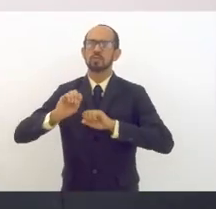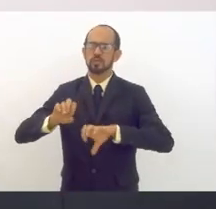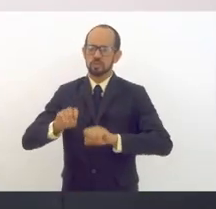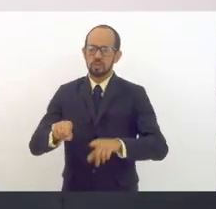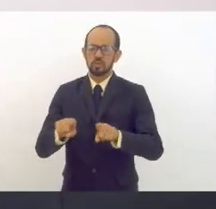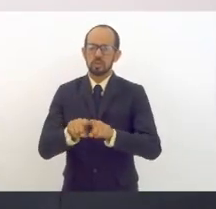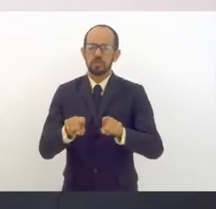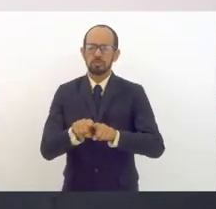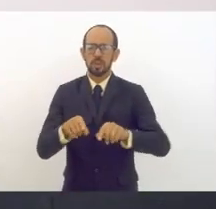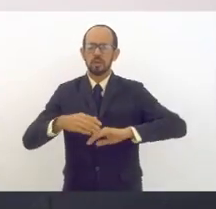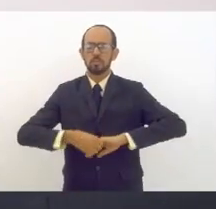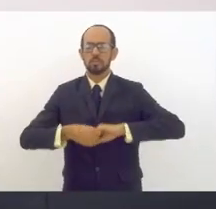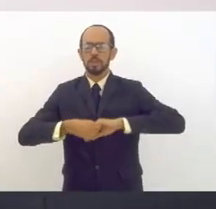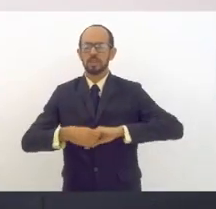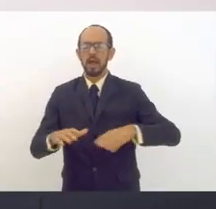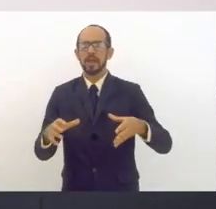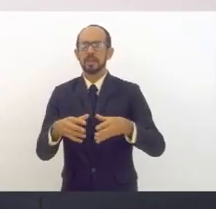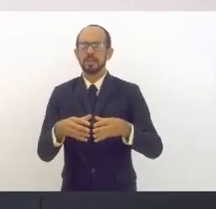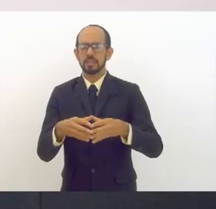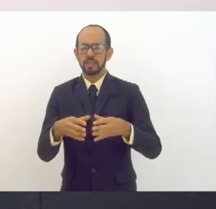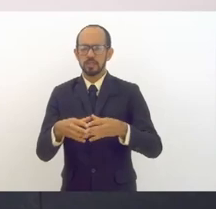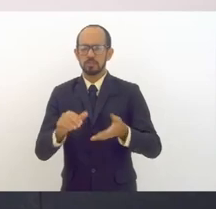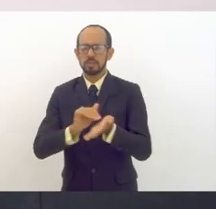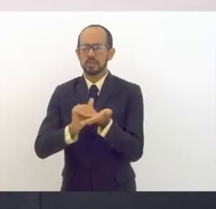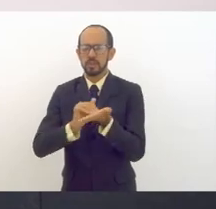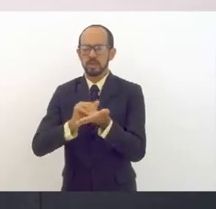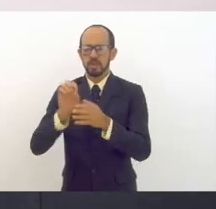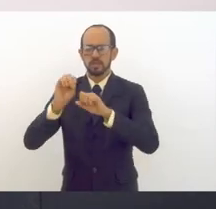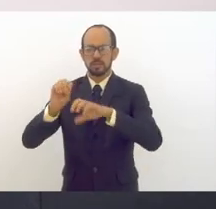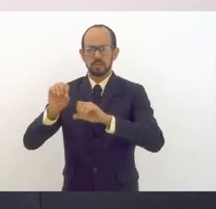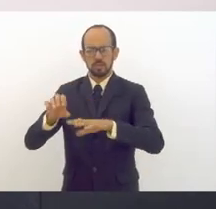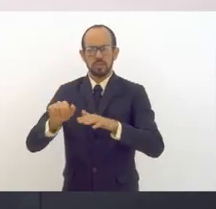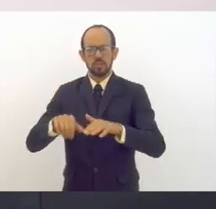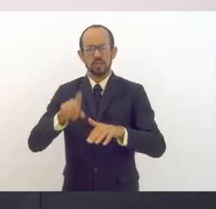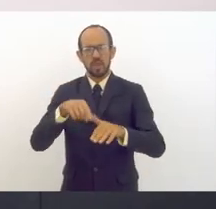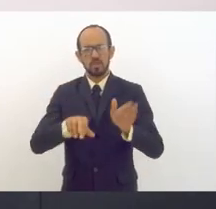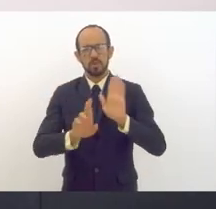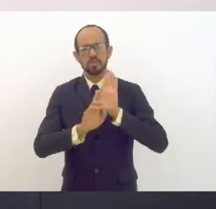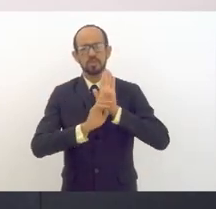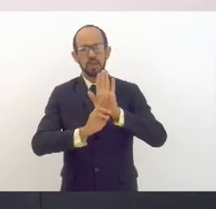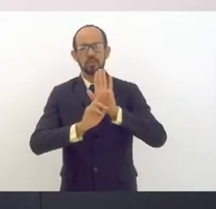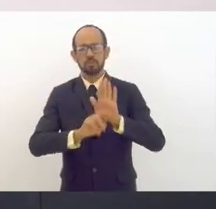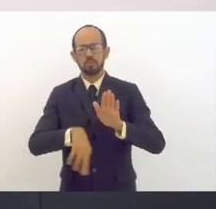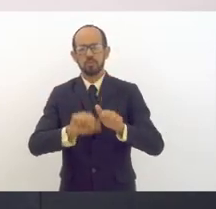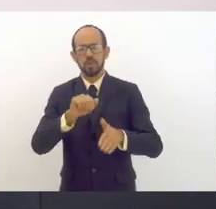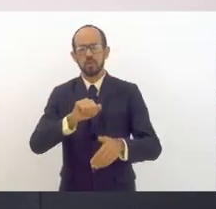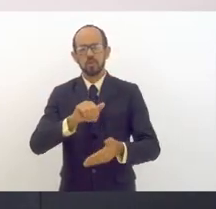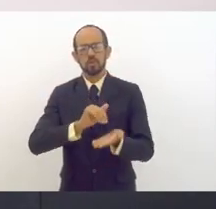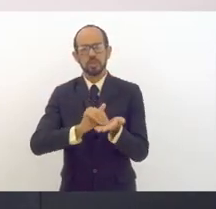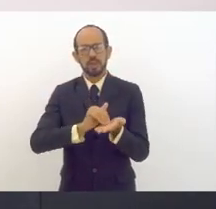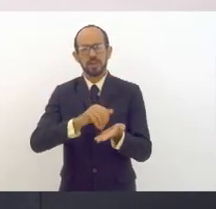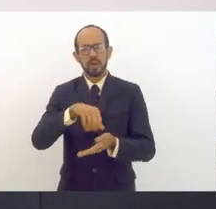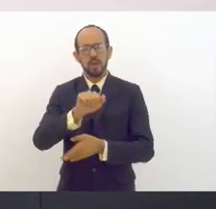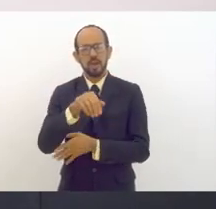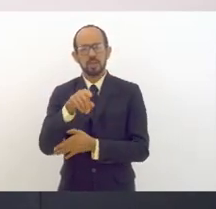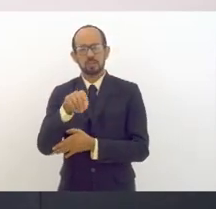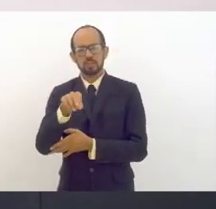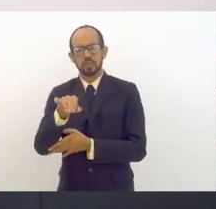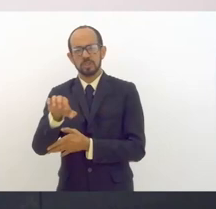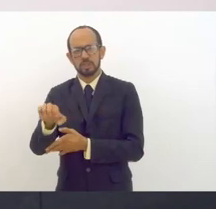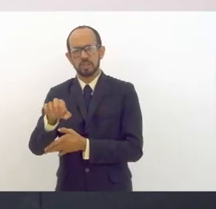igualmente a equipe da SEDUC, na figura do secretário Alexandre Valle. Eu